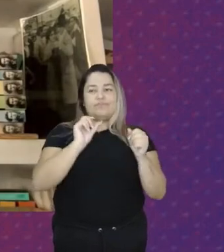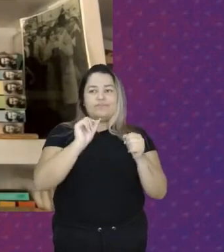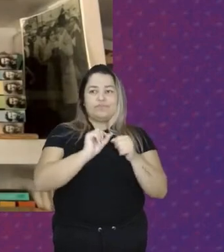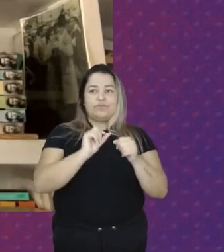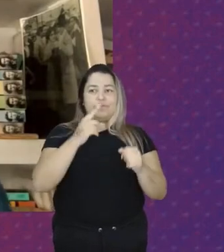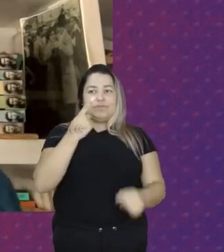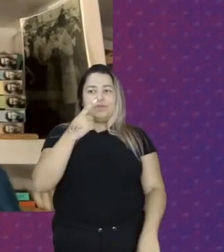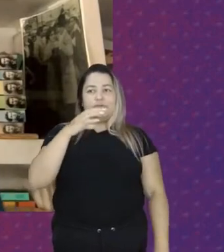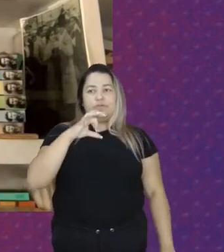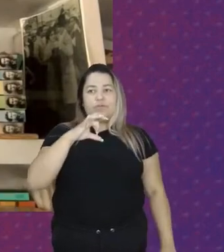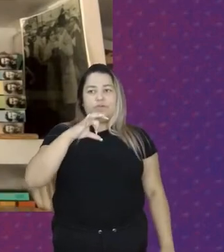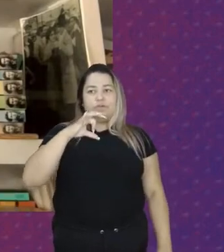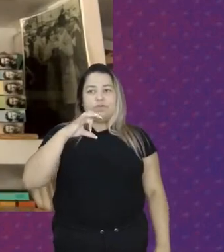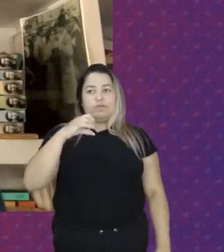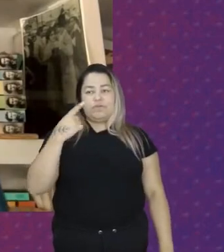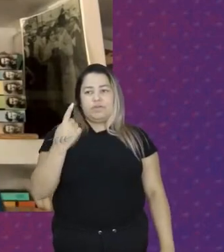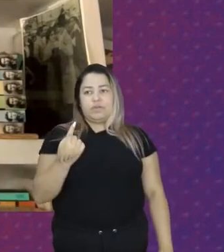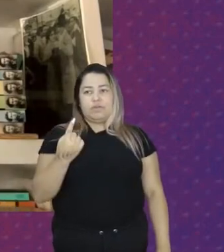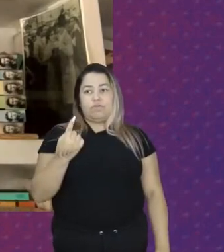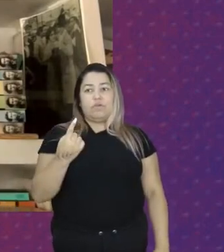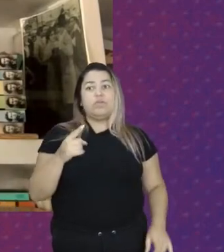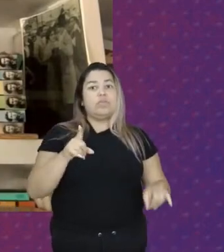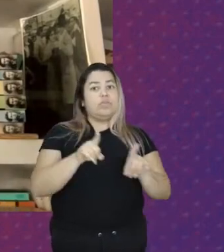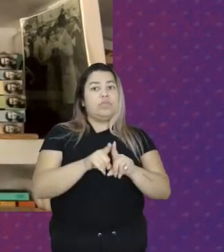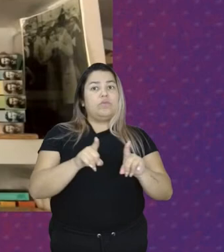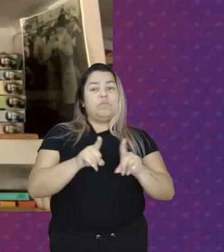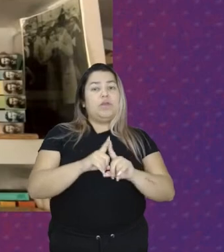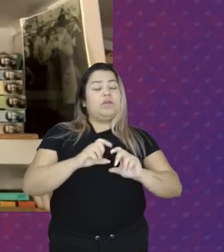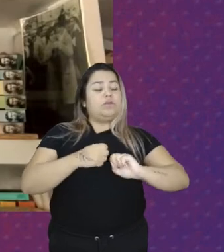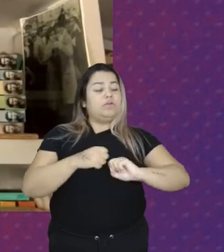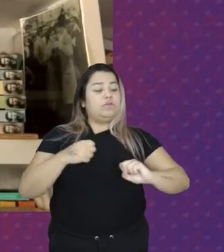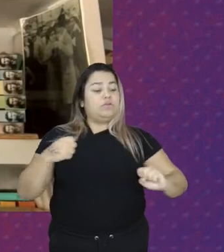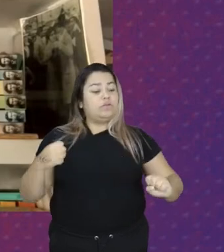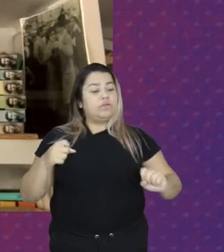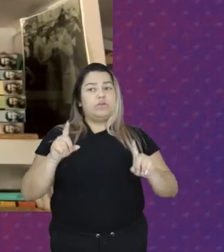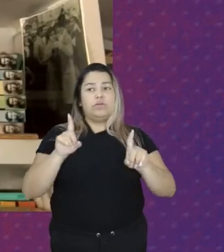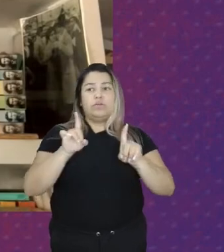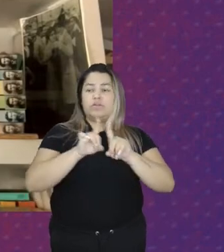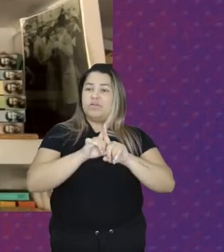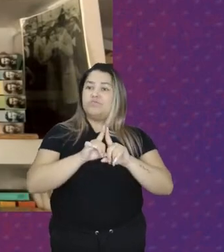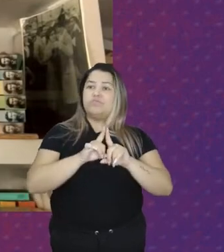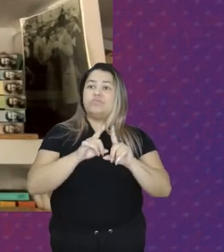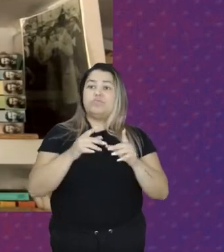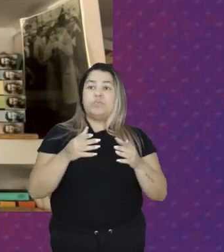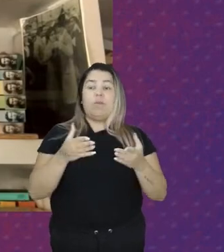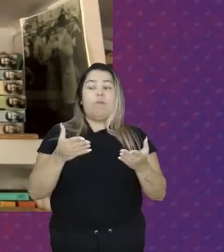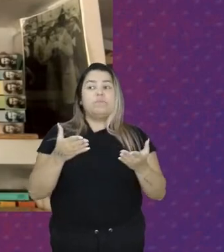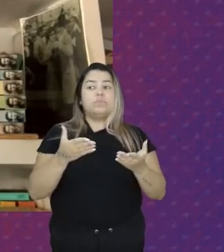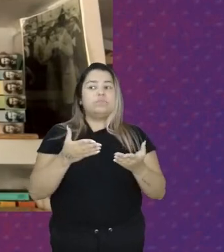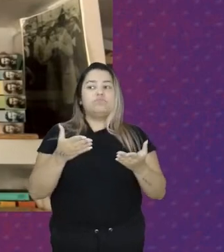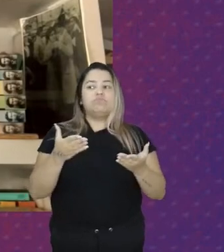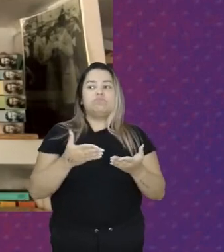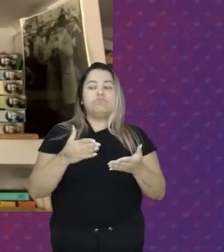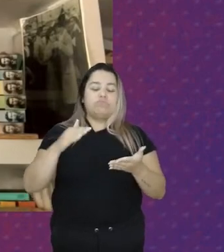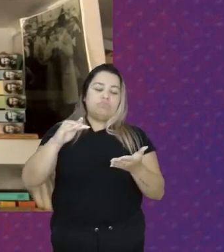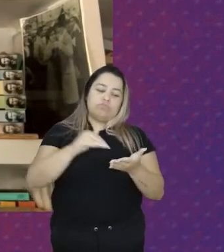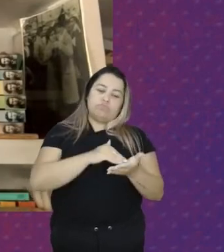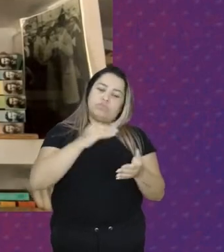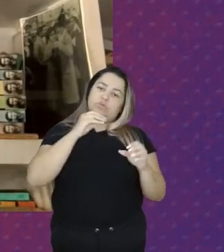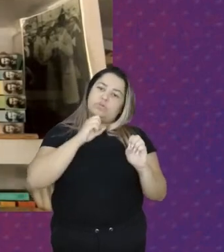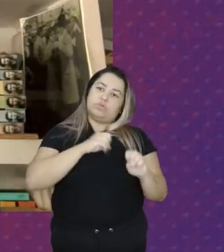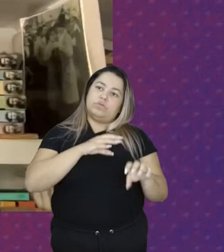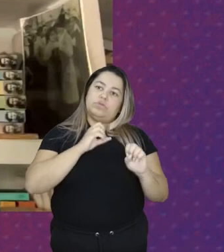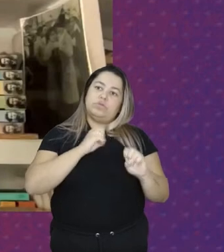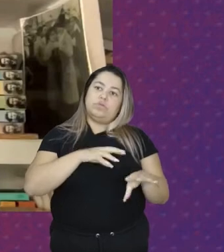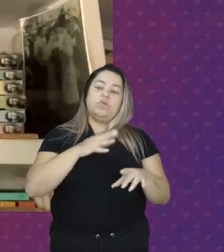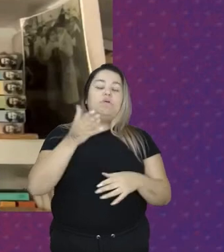vocês, em 1991, mas que tem uma grande atualidade, na minha opinião, pelos secretários de Educação